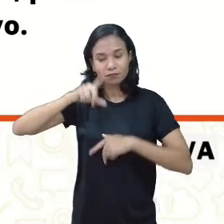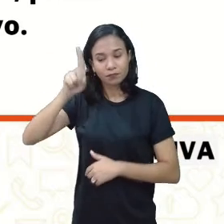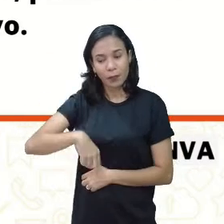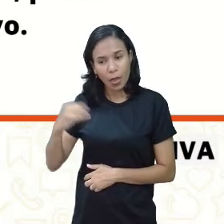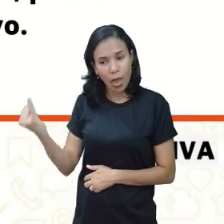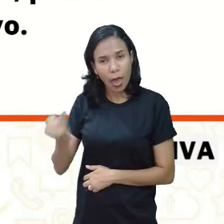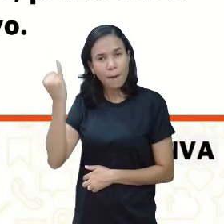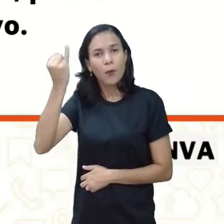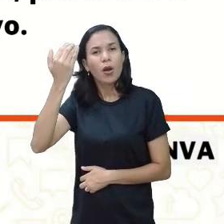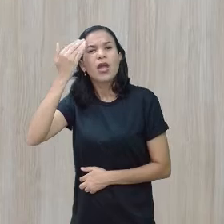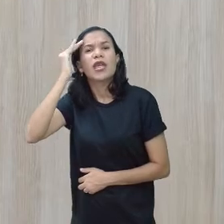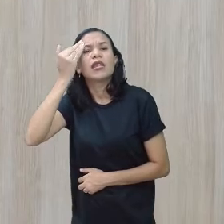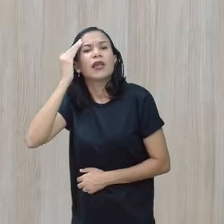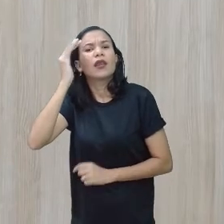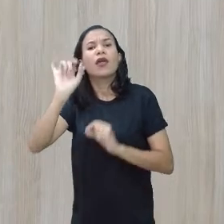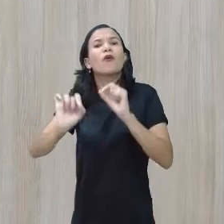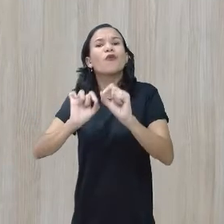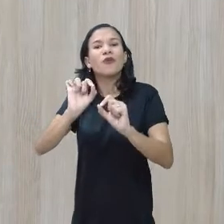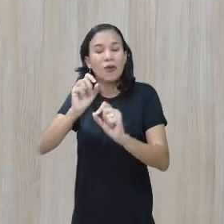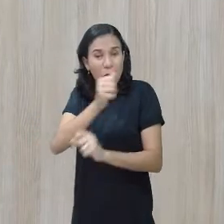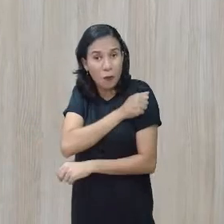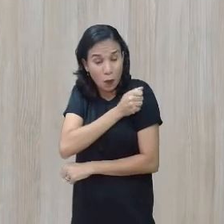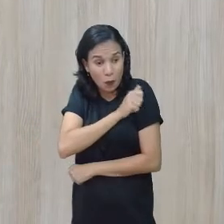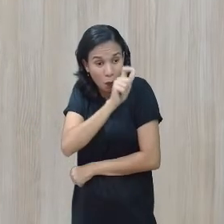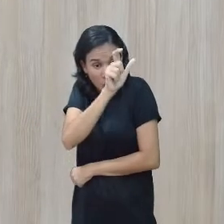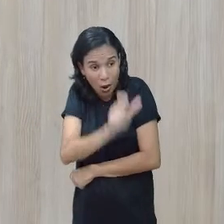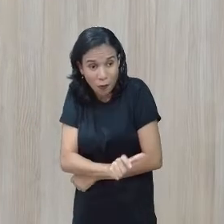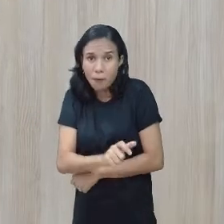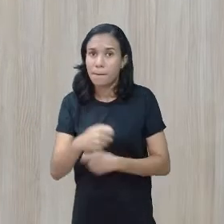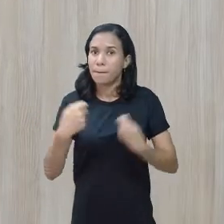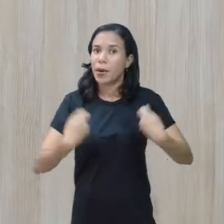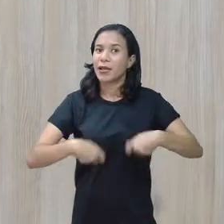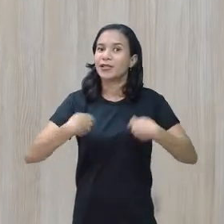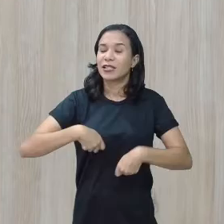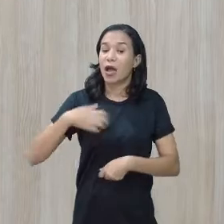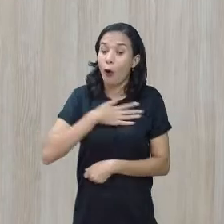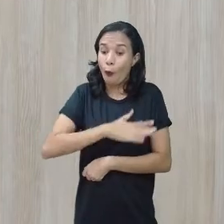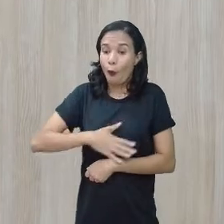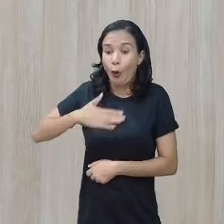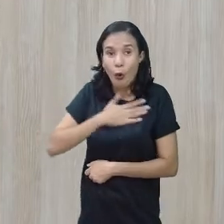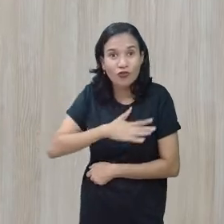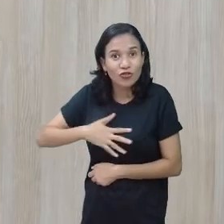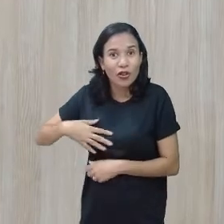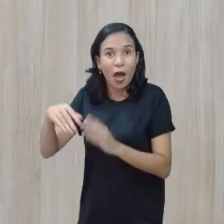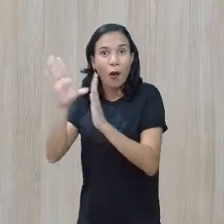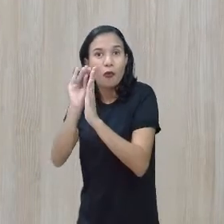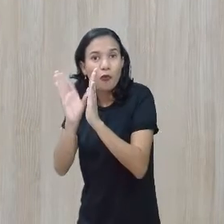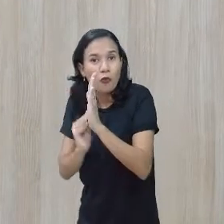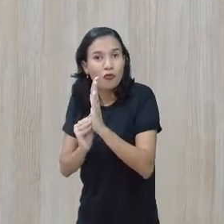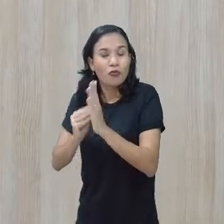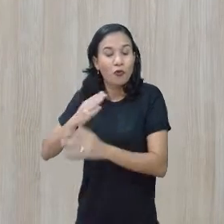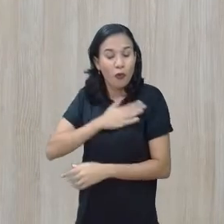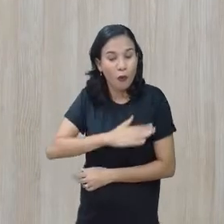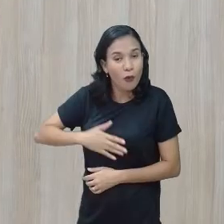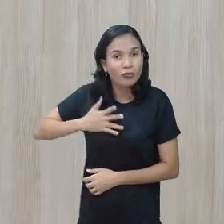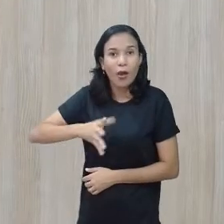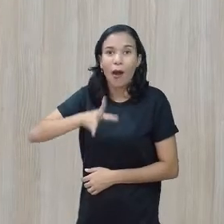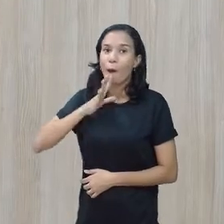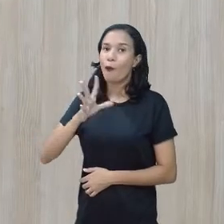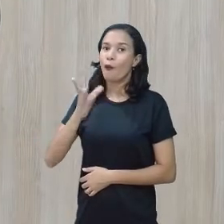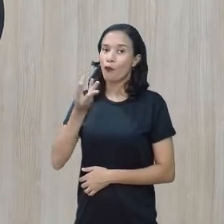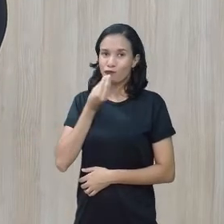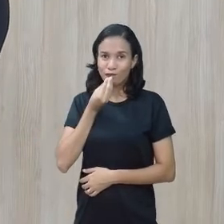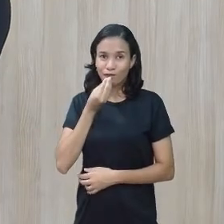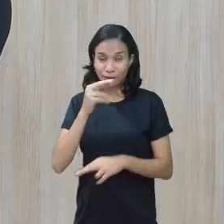você entender que esse estudante, ele precisa aprender de maneira prazerosa, de maneira significativa. E o